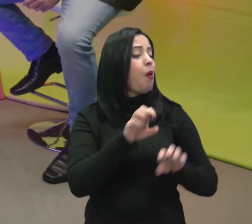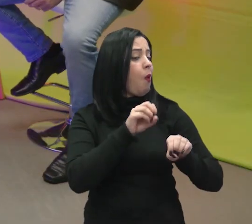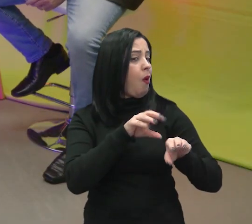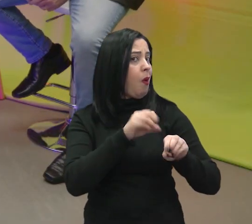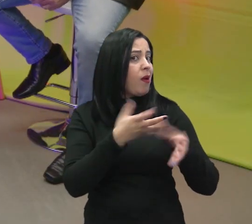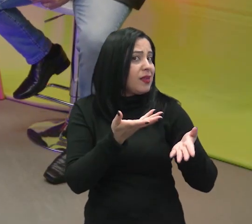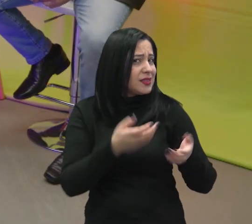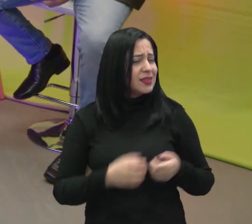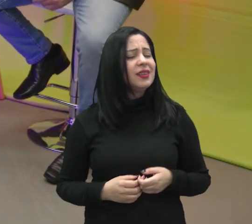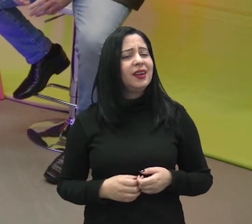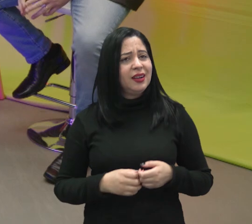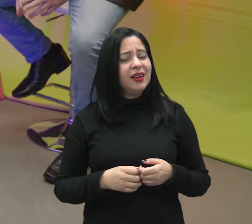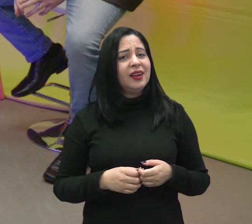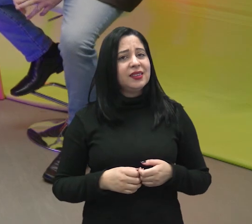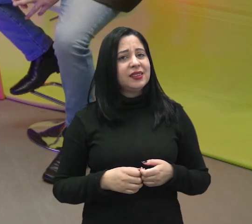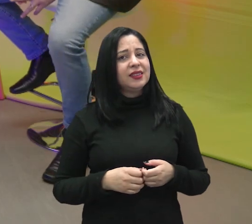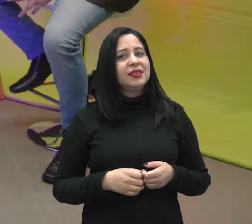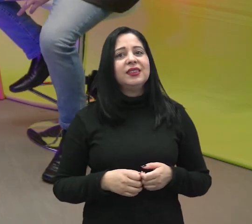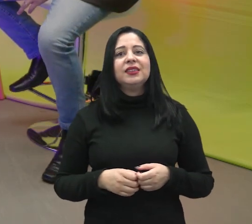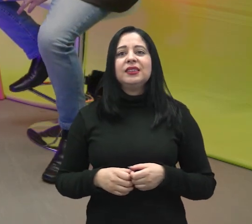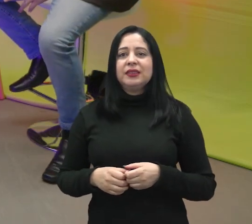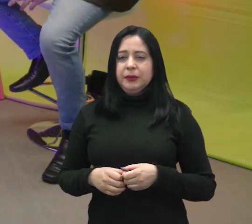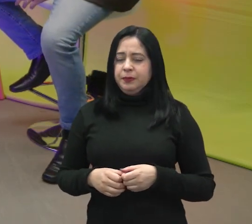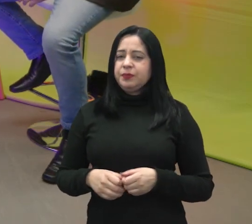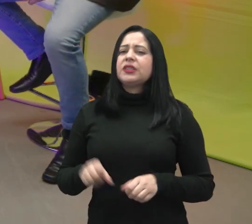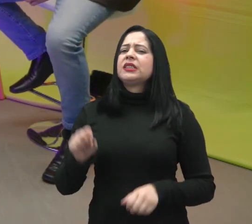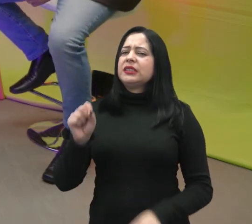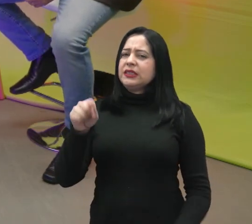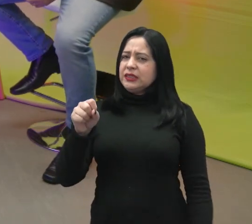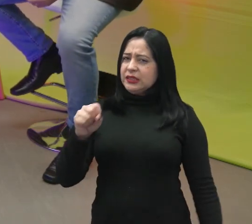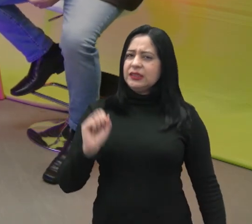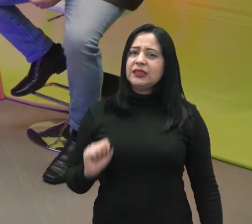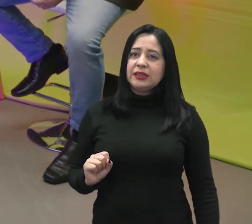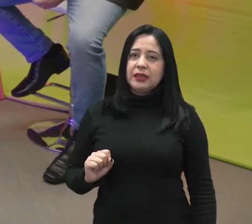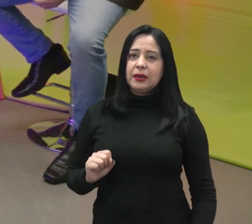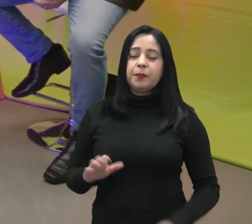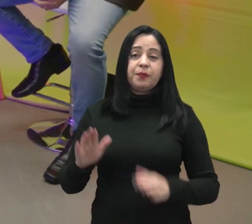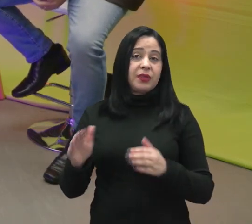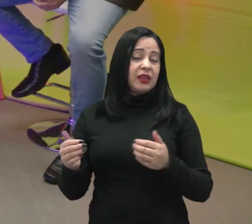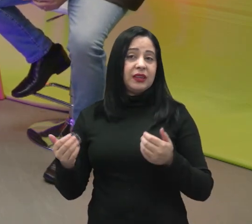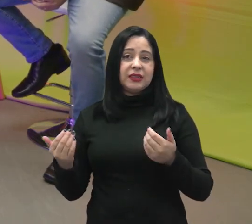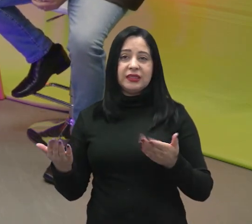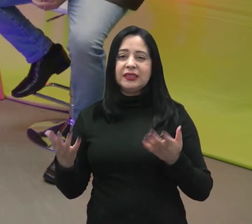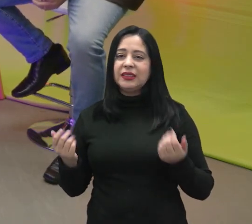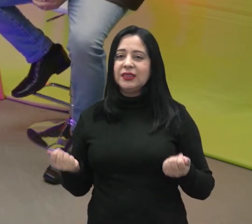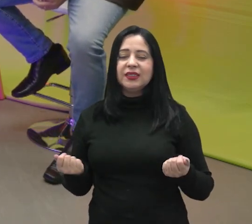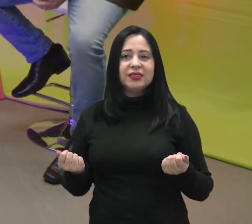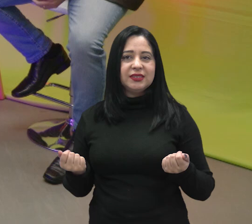isso, né? É bagagem cultural, né? Sem dúvida. E ali no ambiente,